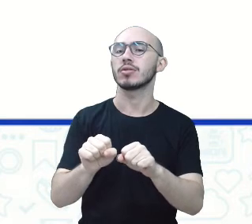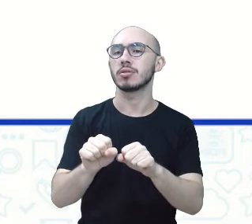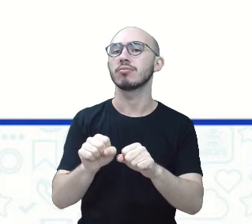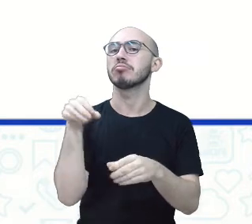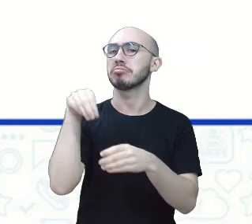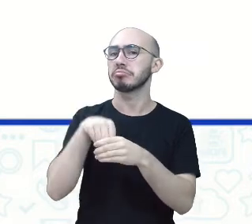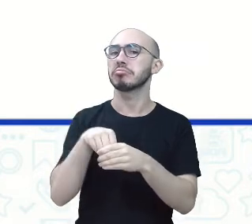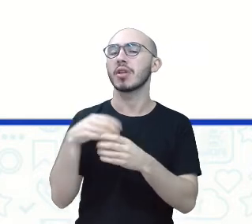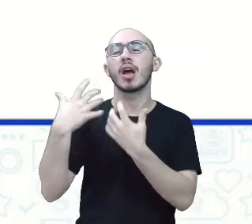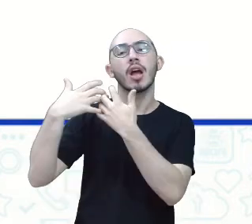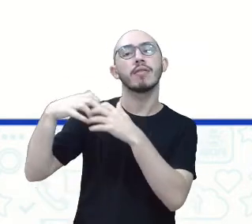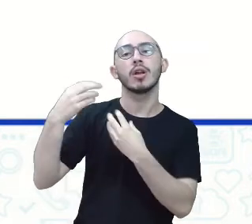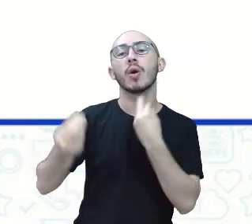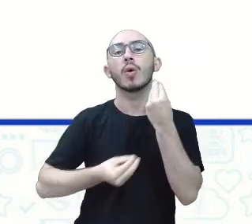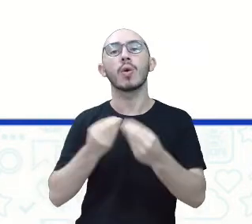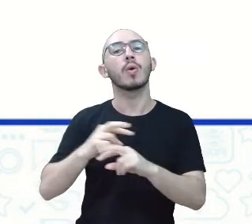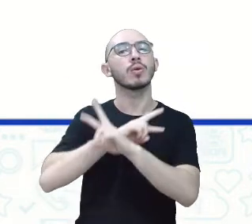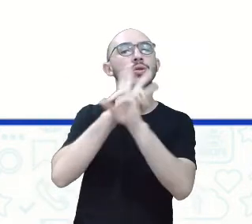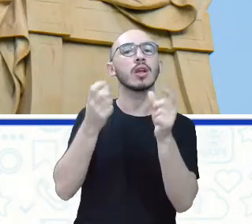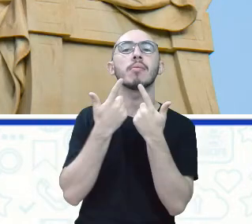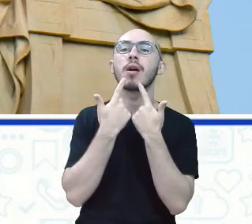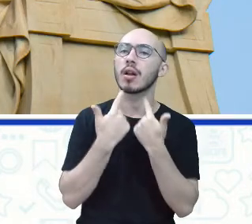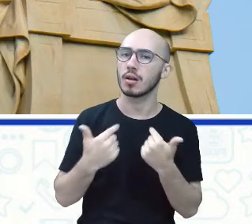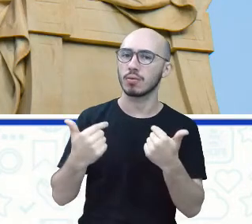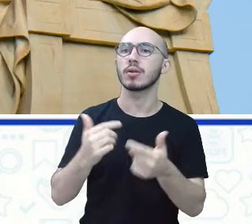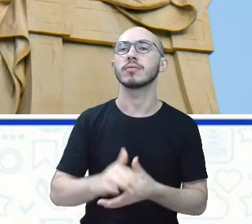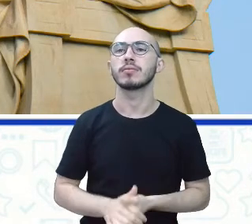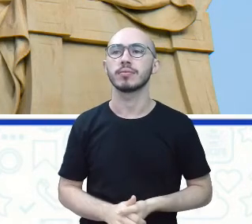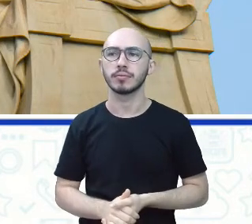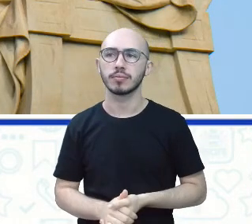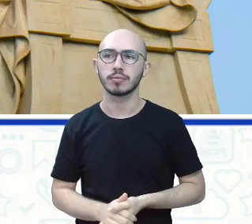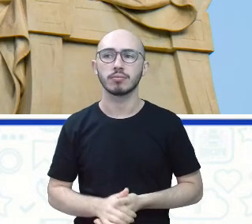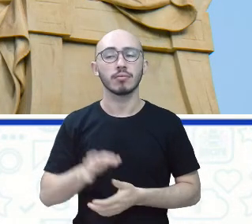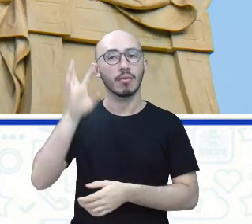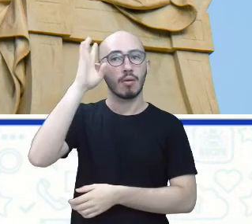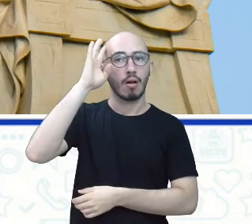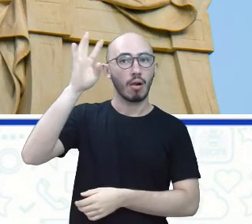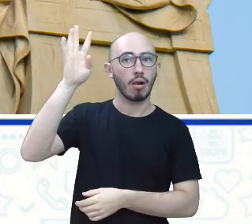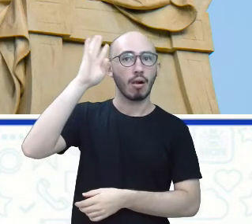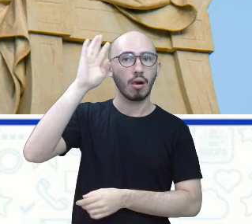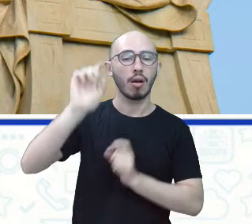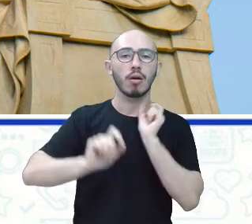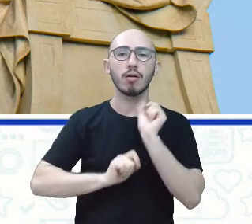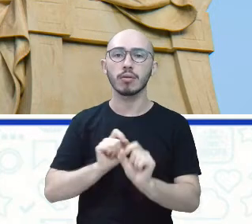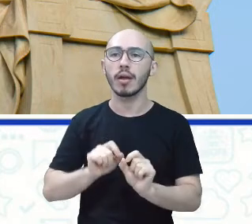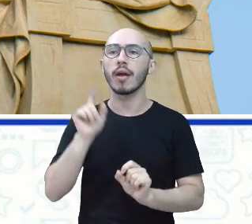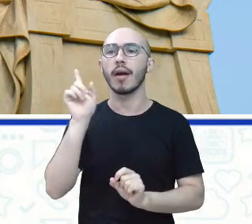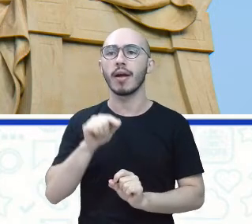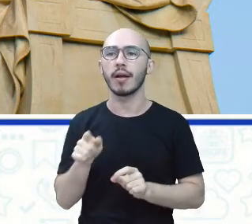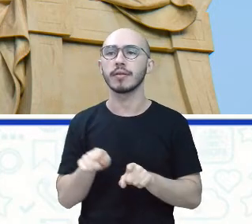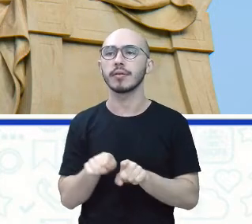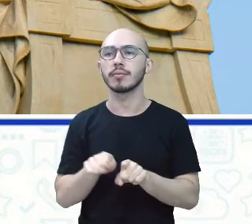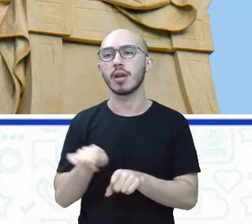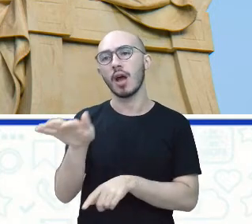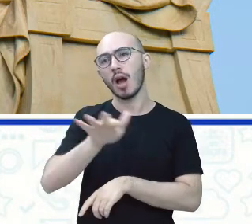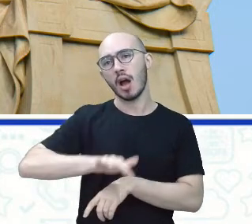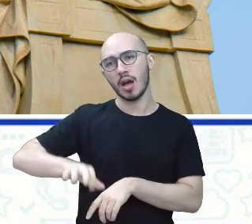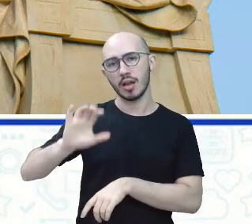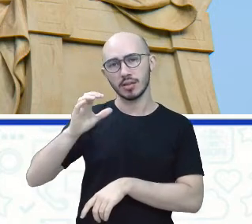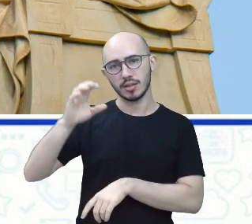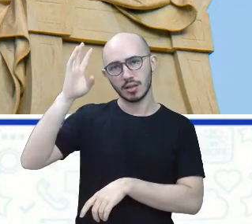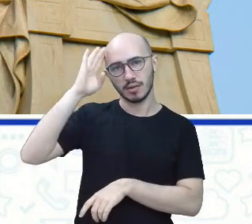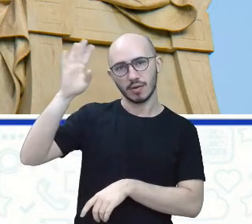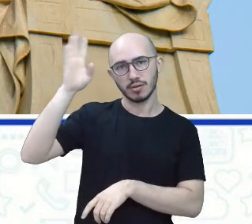linguagem. Então, vocês sabem que a filosofia ela é tida como a mãe de todas